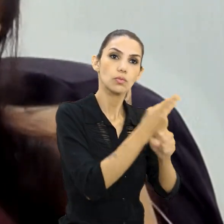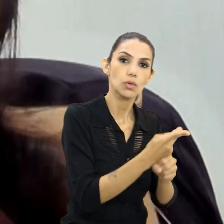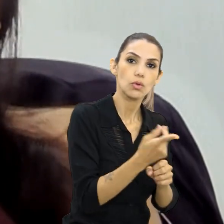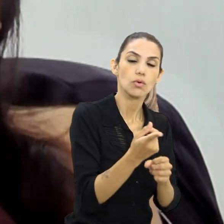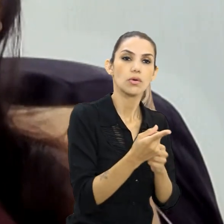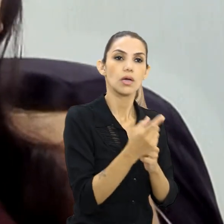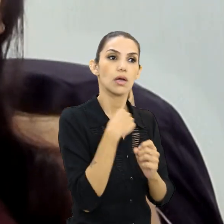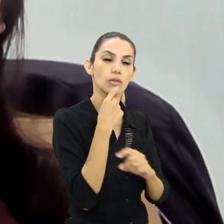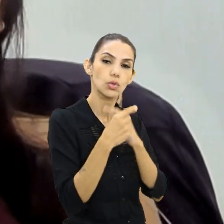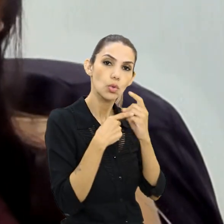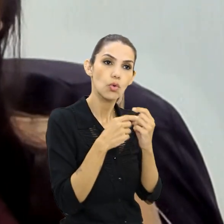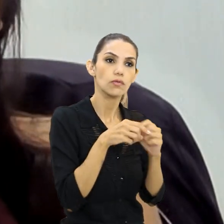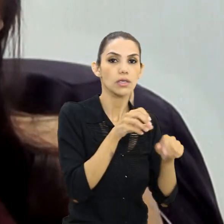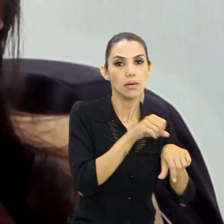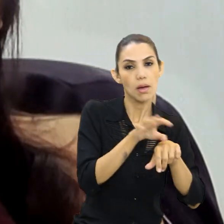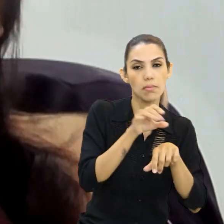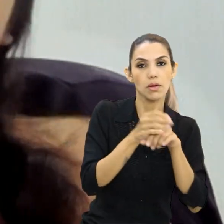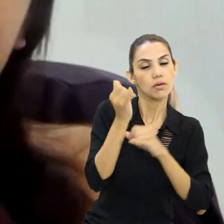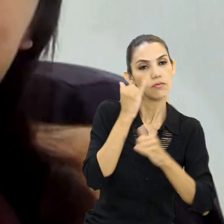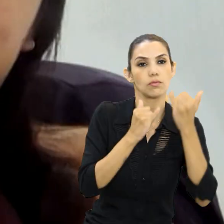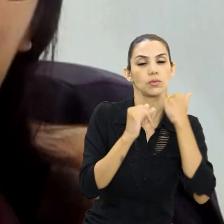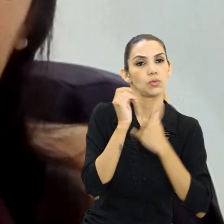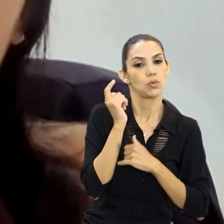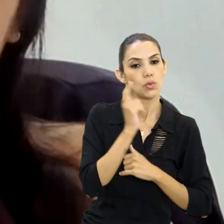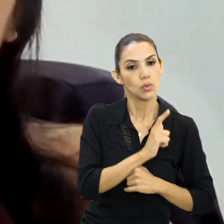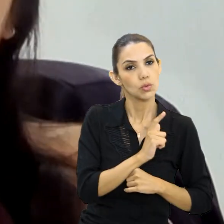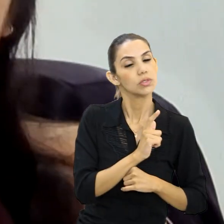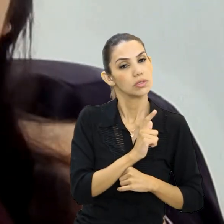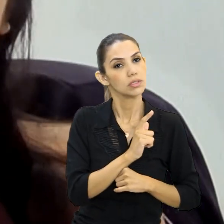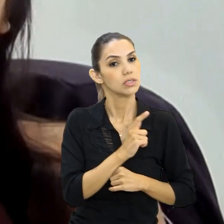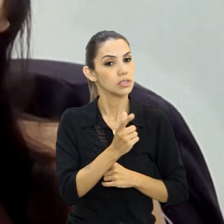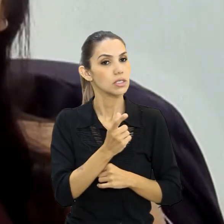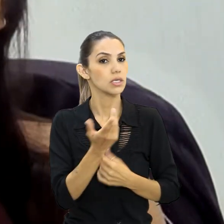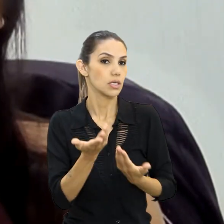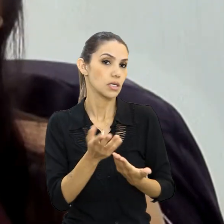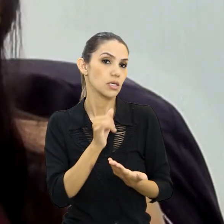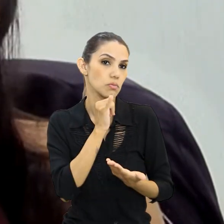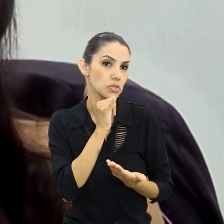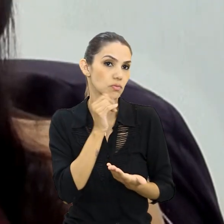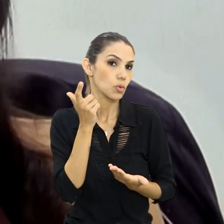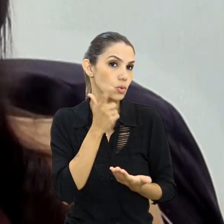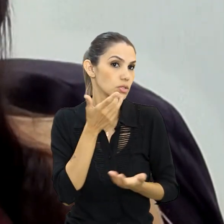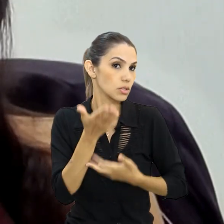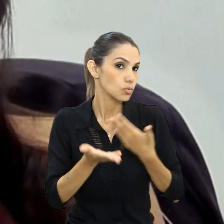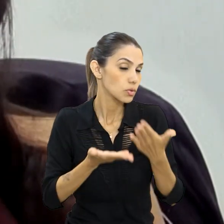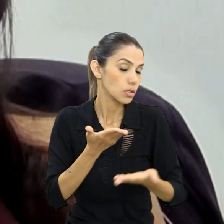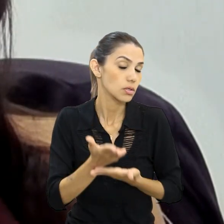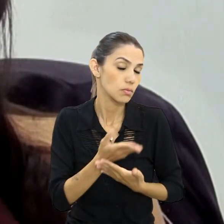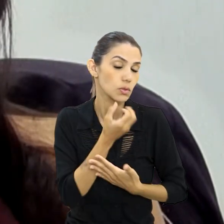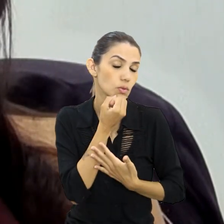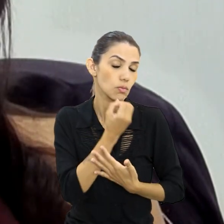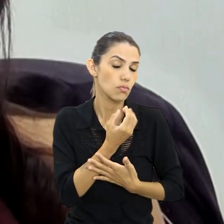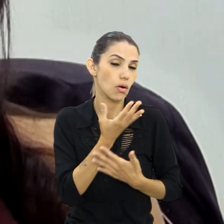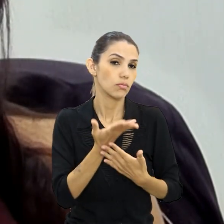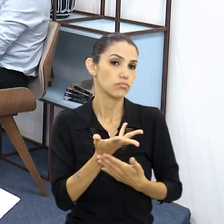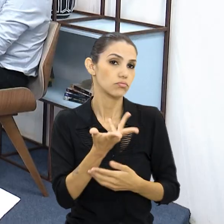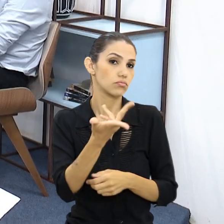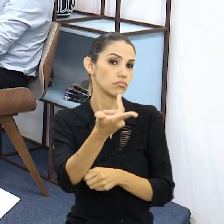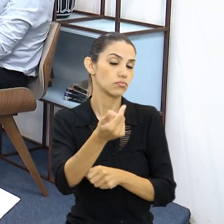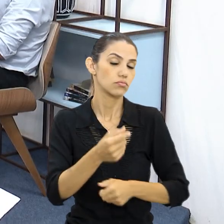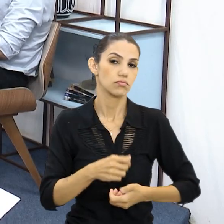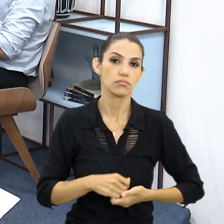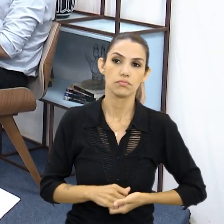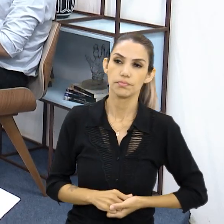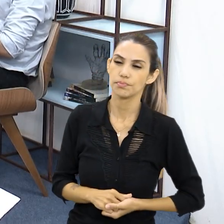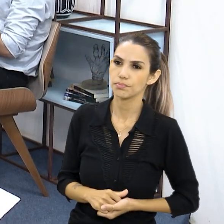conseguir estabelecer um serviço melhor de atendimento a esse paciente. Agora, professora Ângela,